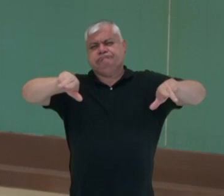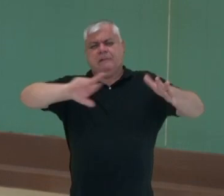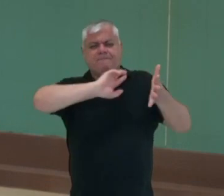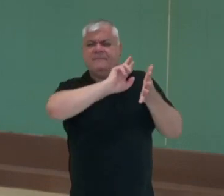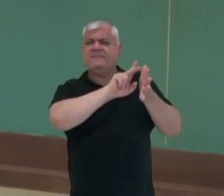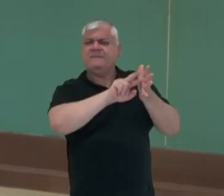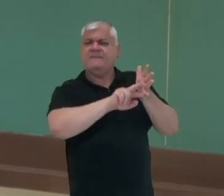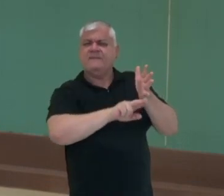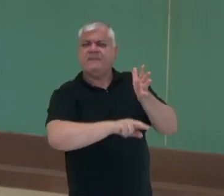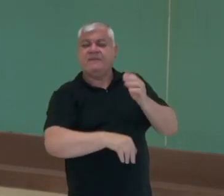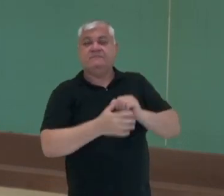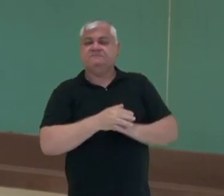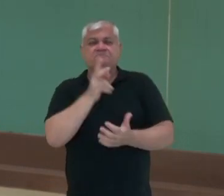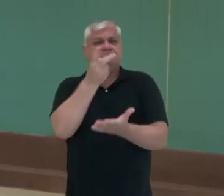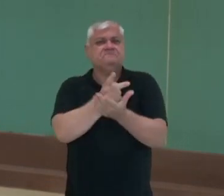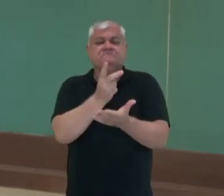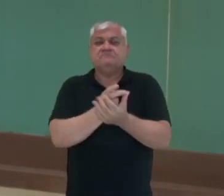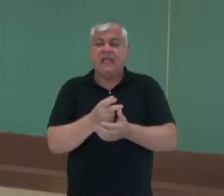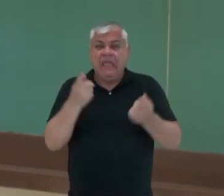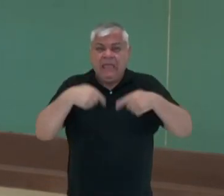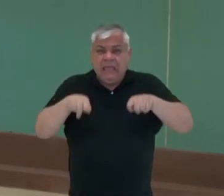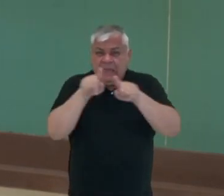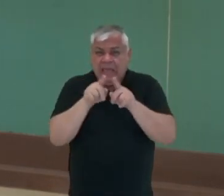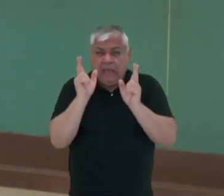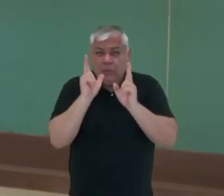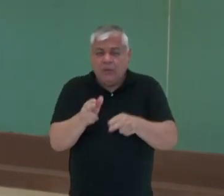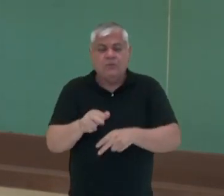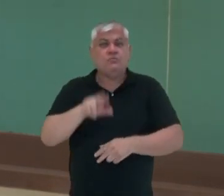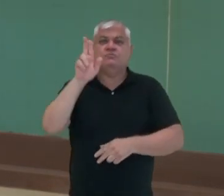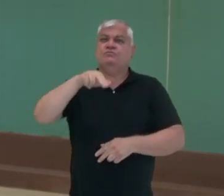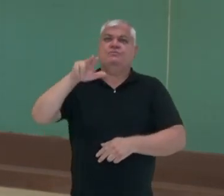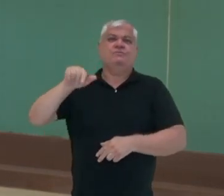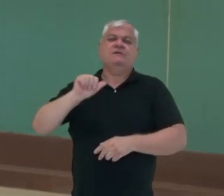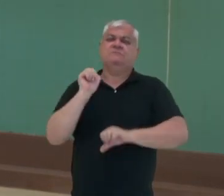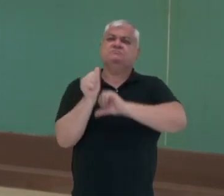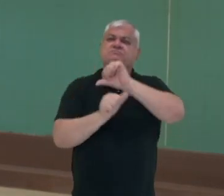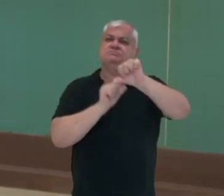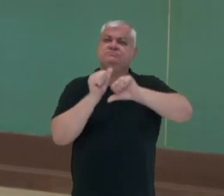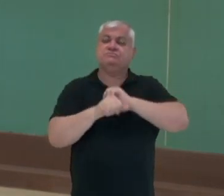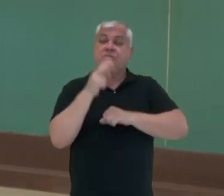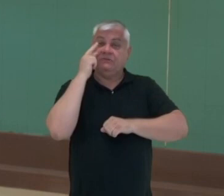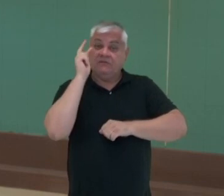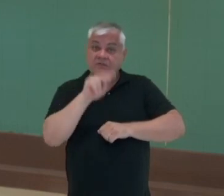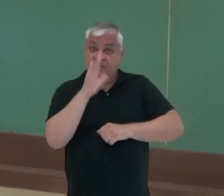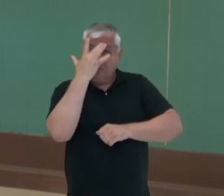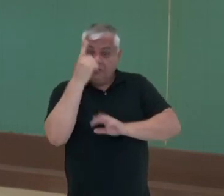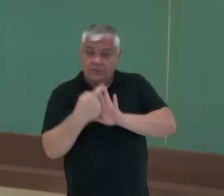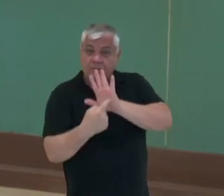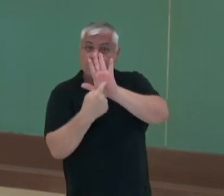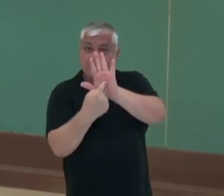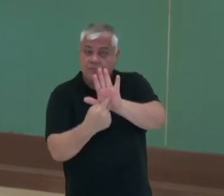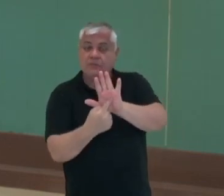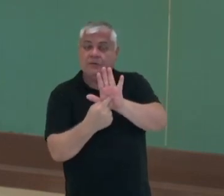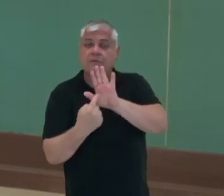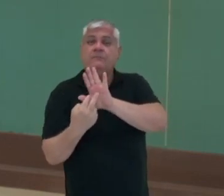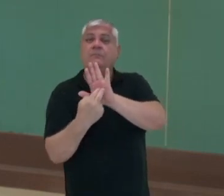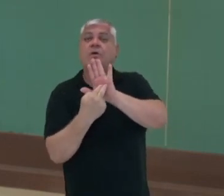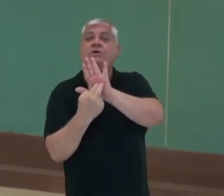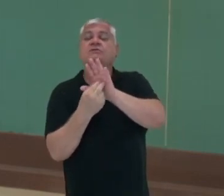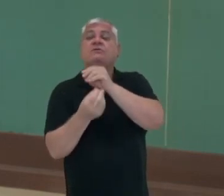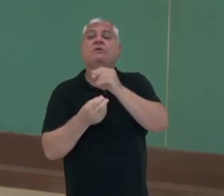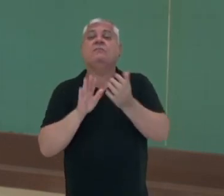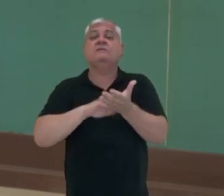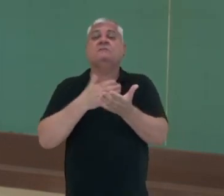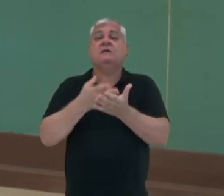seja, você vai assistir uma pessoa representando algo, você vai ter a sua interpretação e a sua interpretação